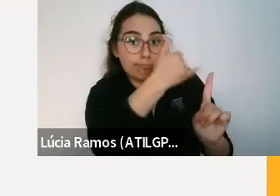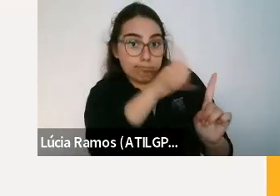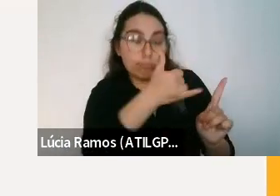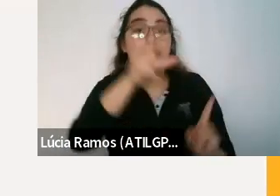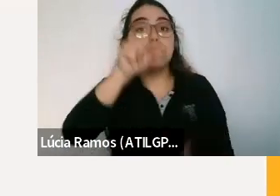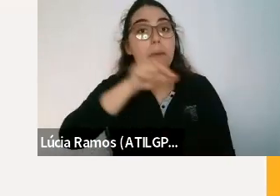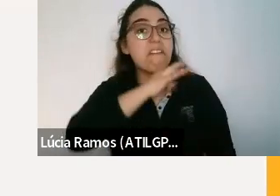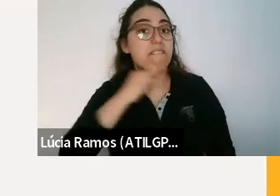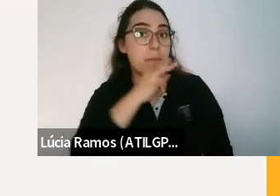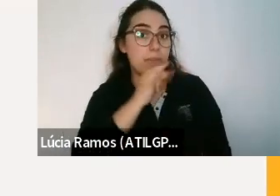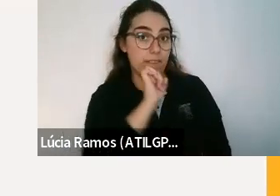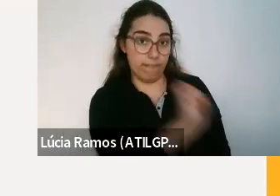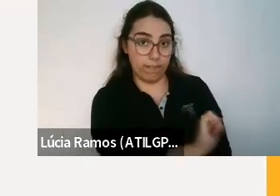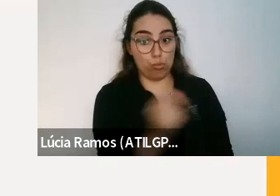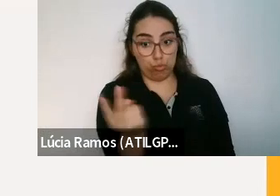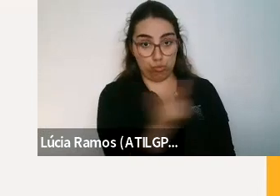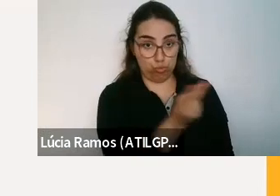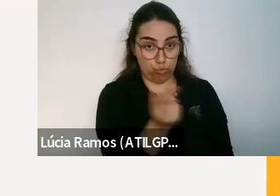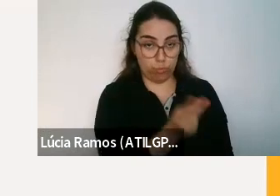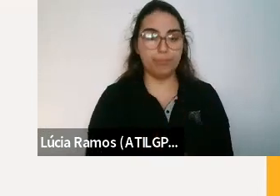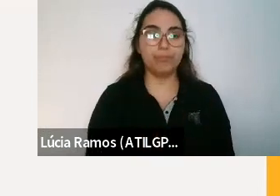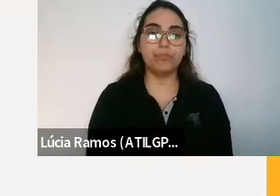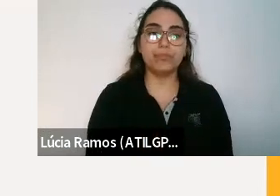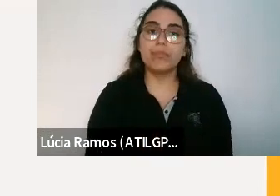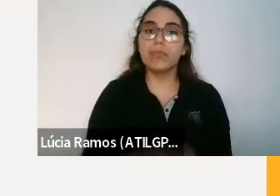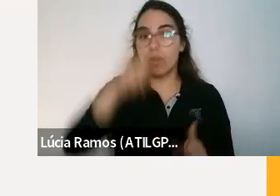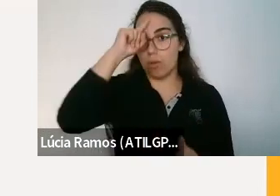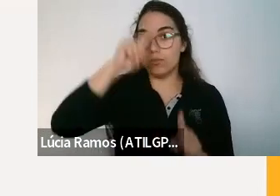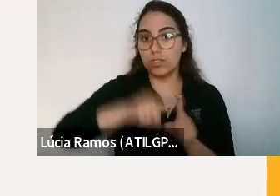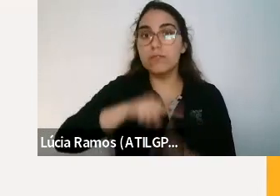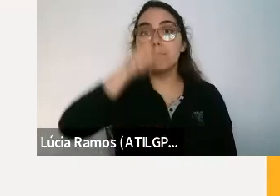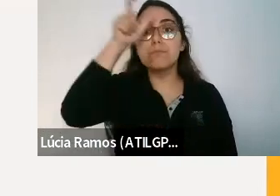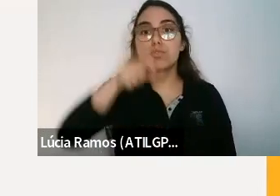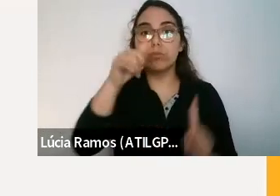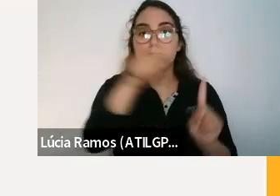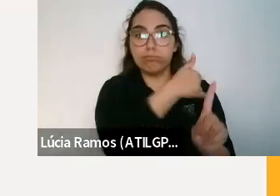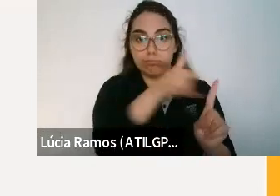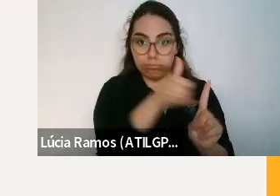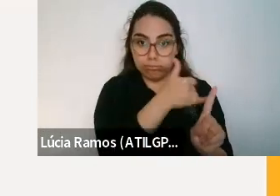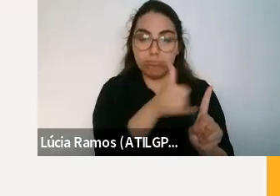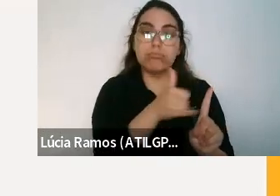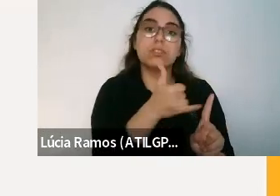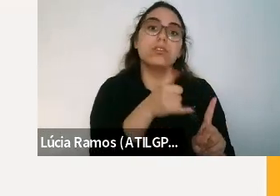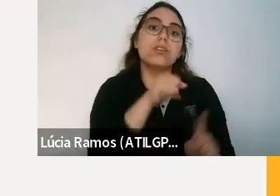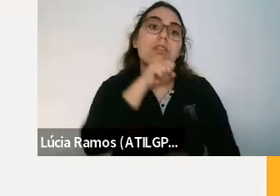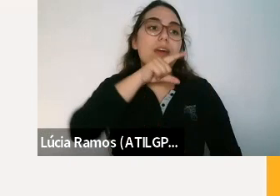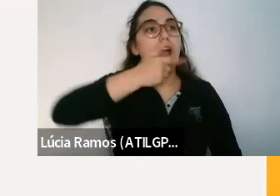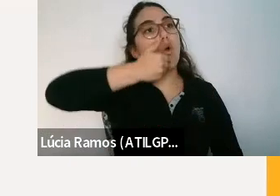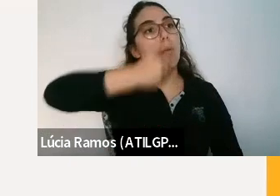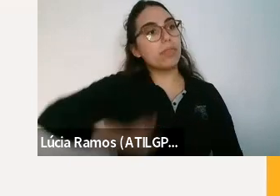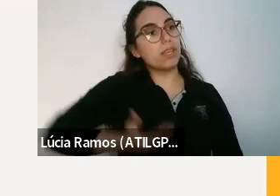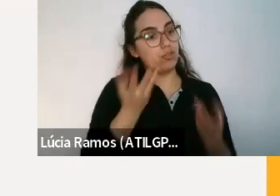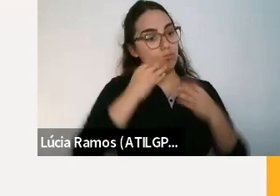que estes agressores consigam desenvolver competências básicas que sejam geradoras de mudança dos